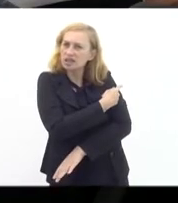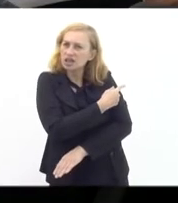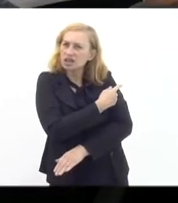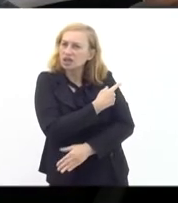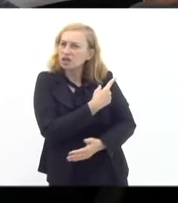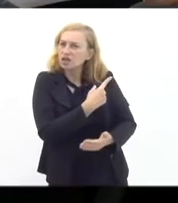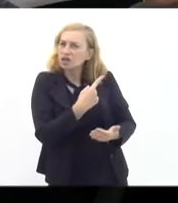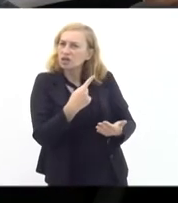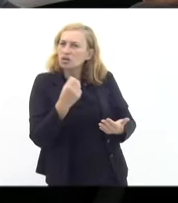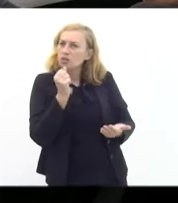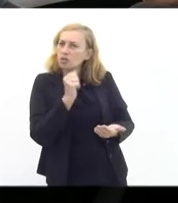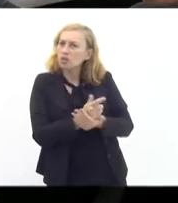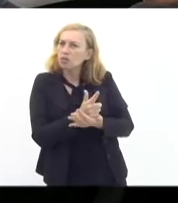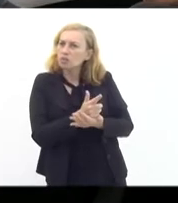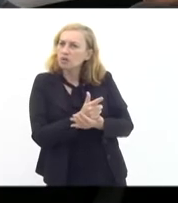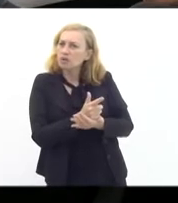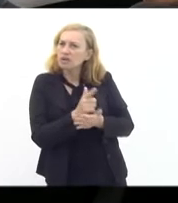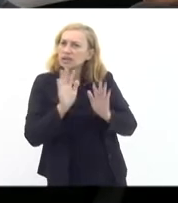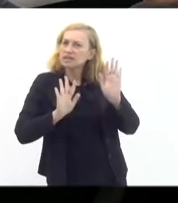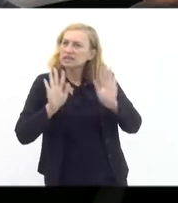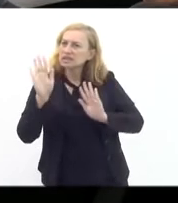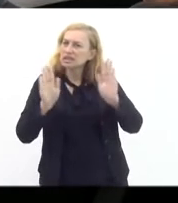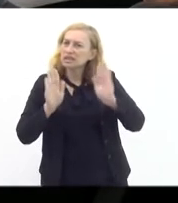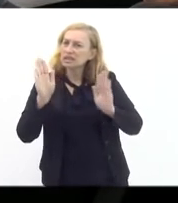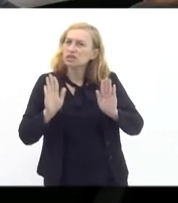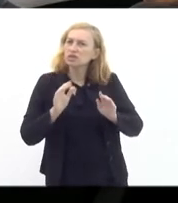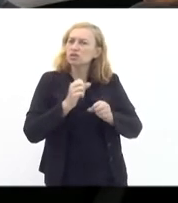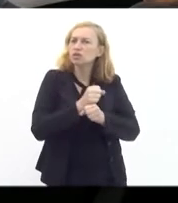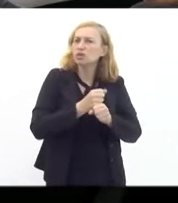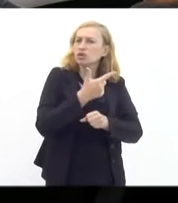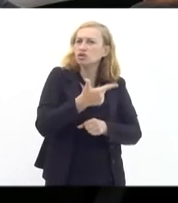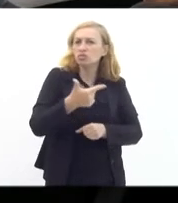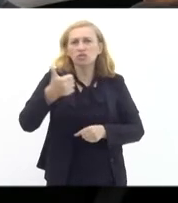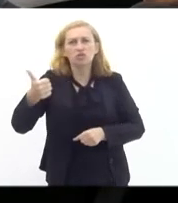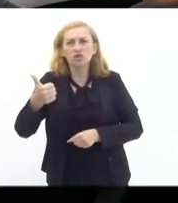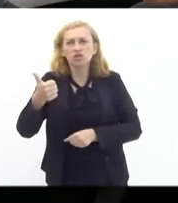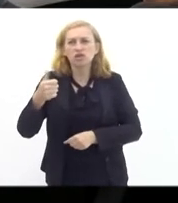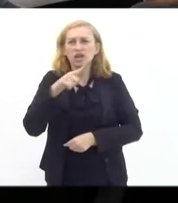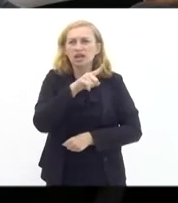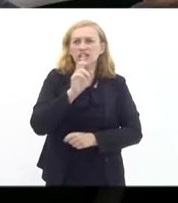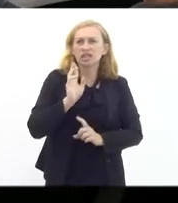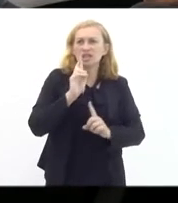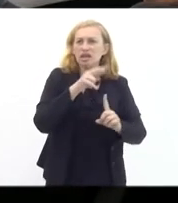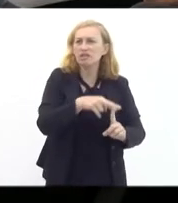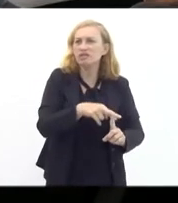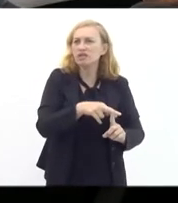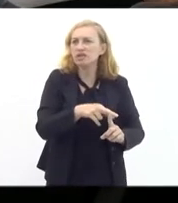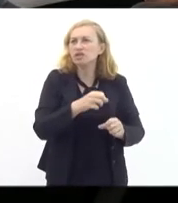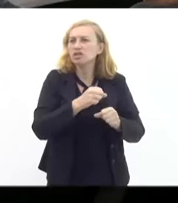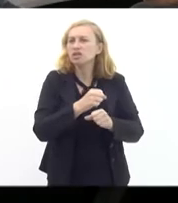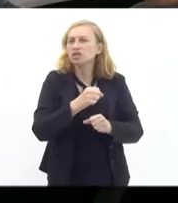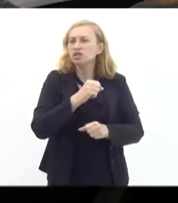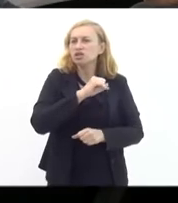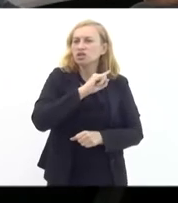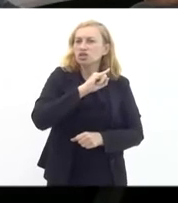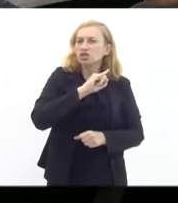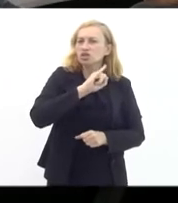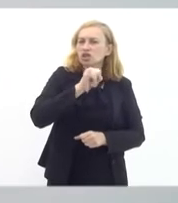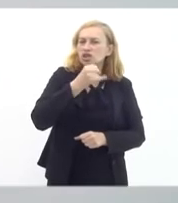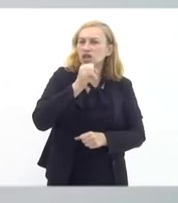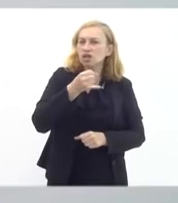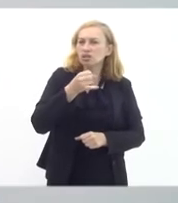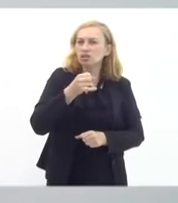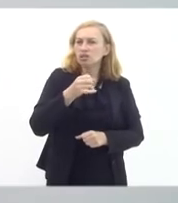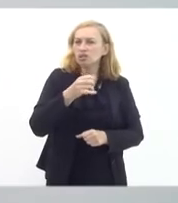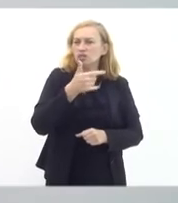contratada e comprada por licitação em 2021. Não. É porque ele está se referindo a janeiro de 2021. Que a gente não